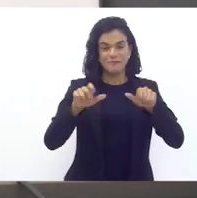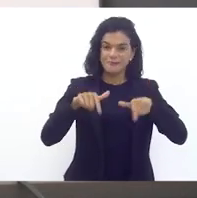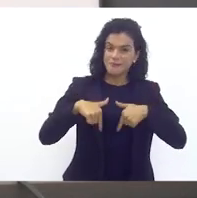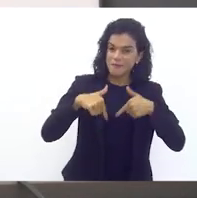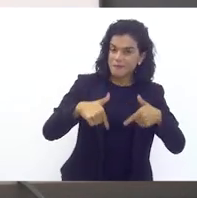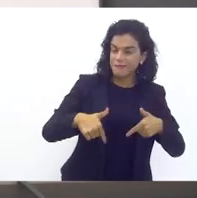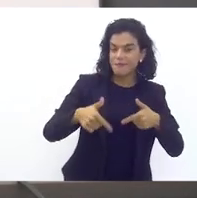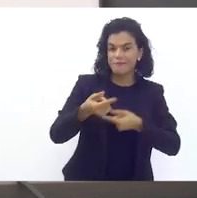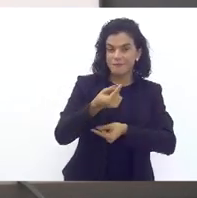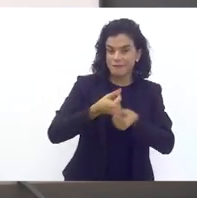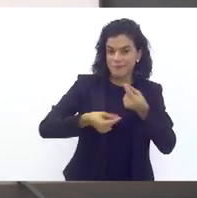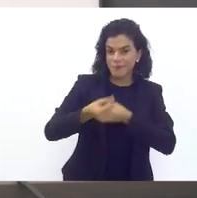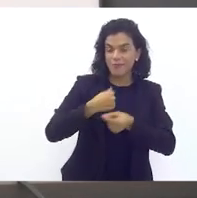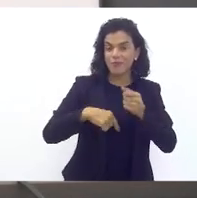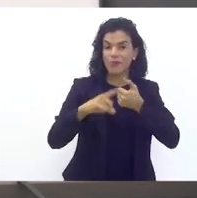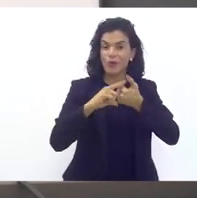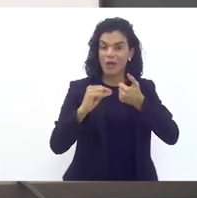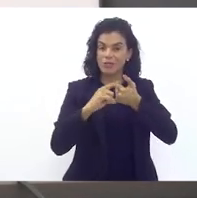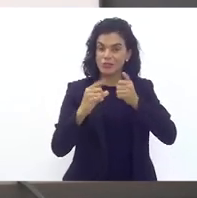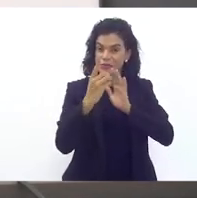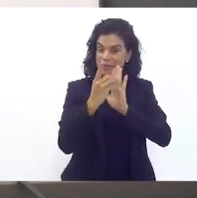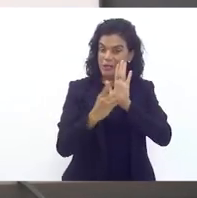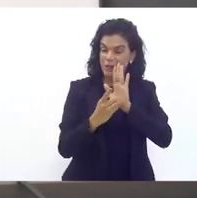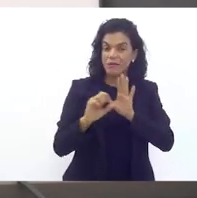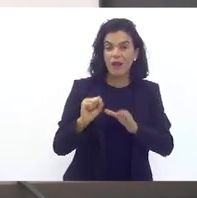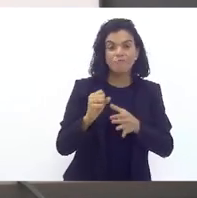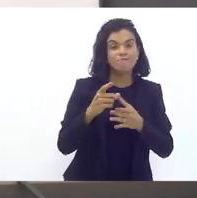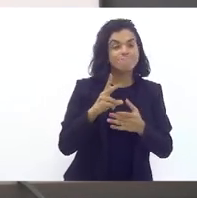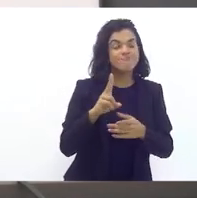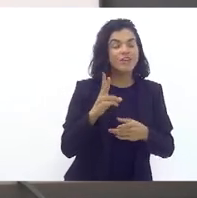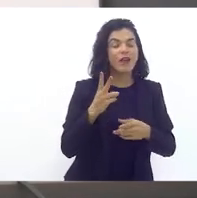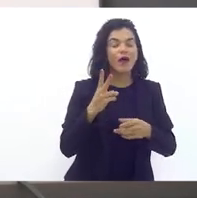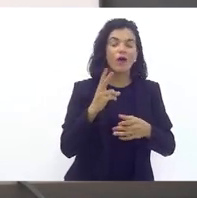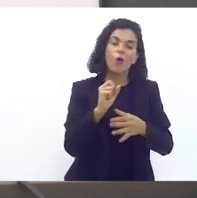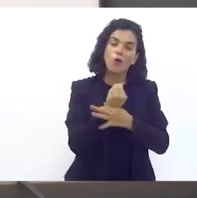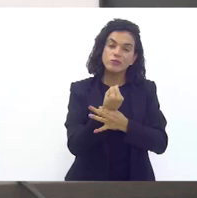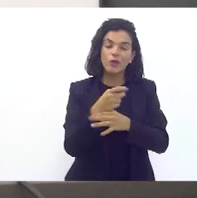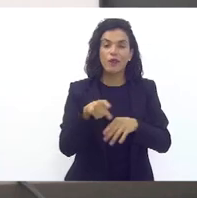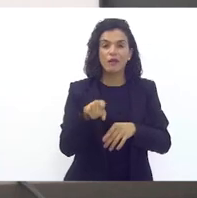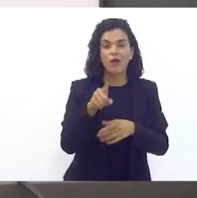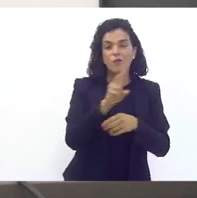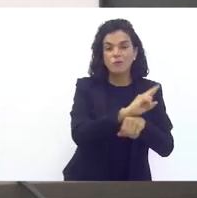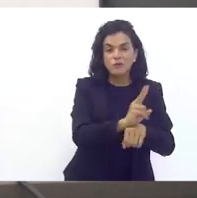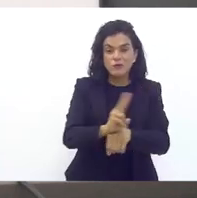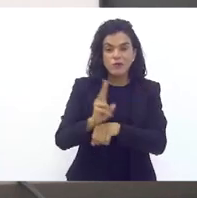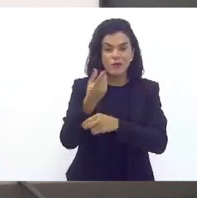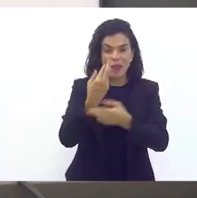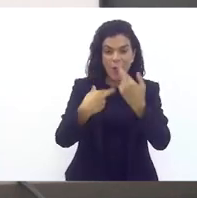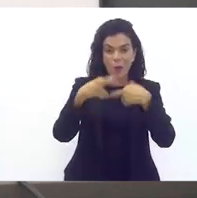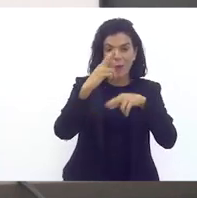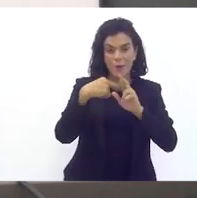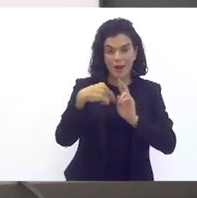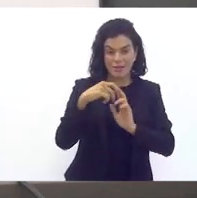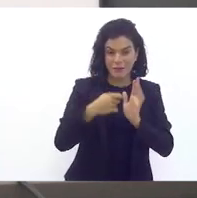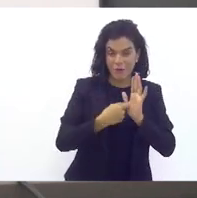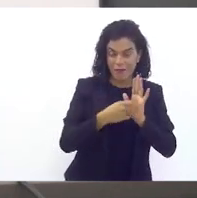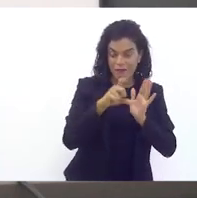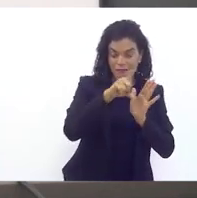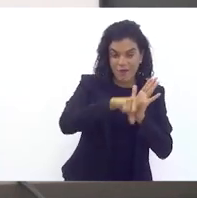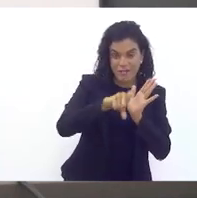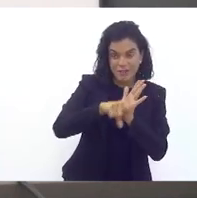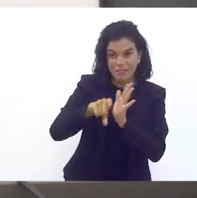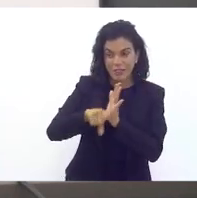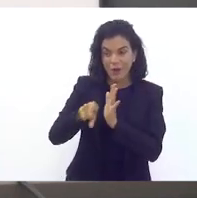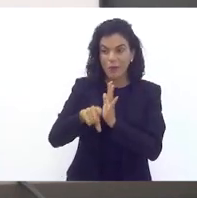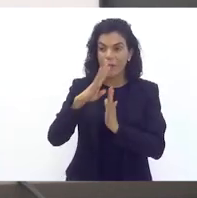regulamentação prevista no artigo deste decreto ficam condicionados à manifestação conclusiva do Conselho de Supervisão do Regime de Recuperação Fiscal acerca da sua incorporação